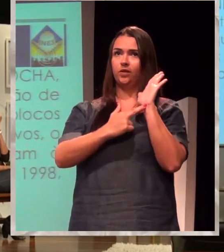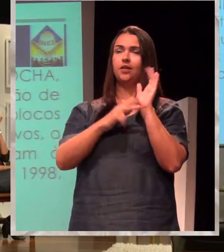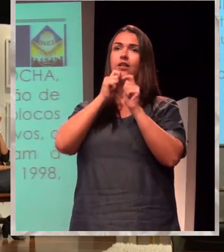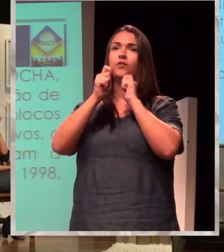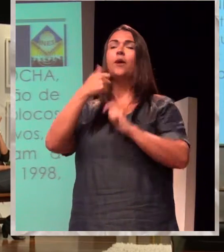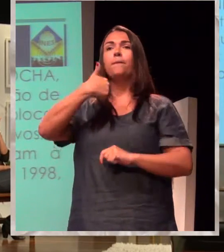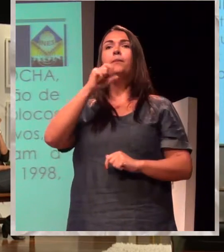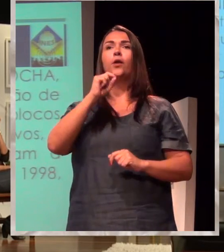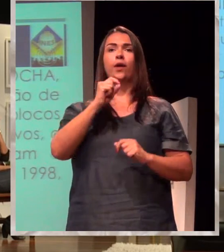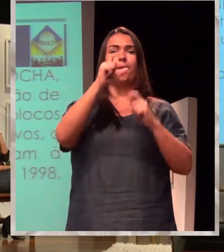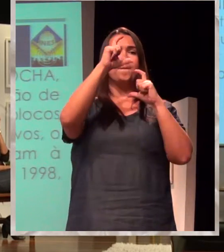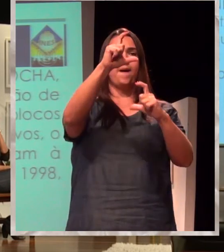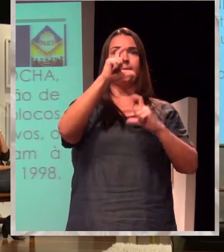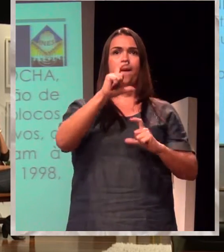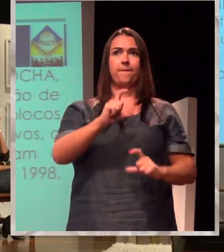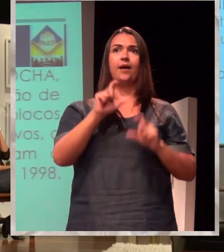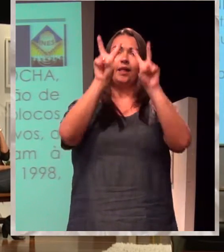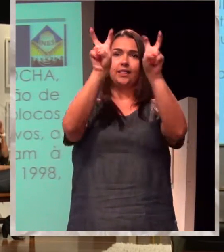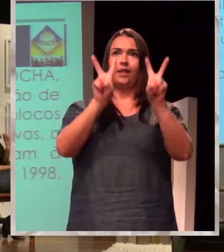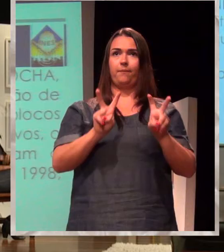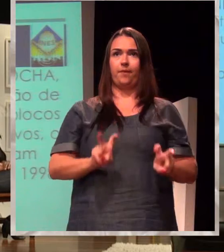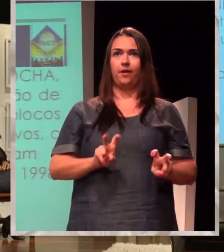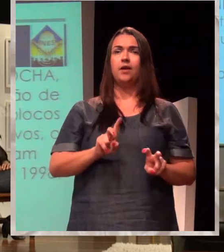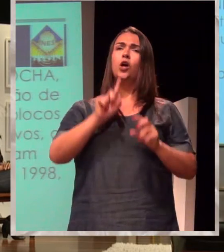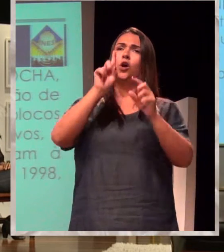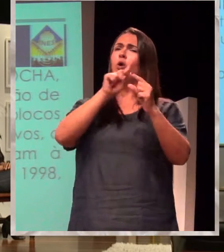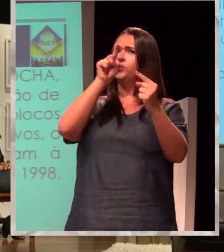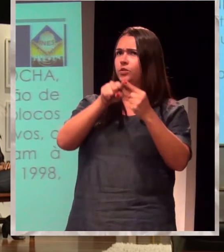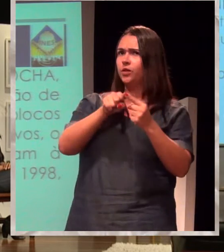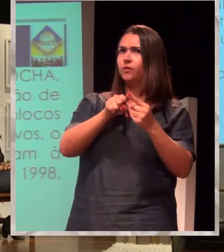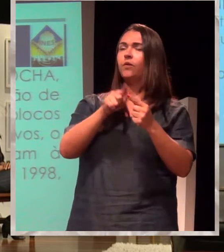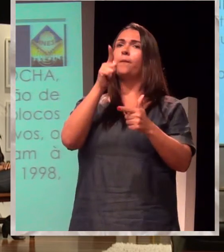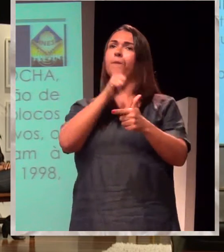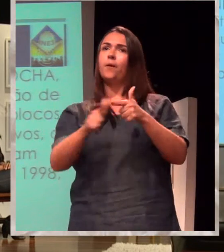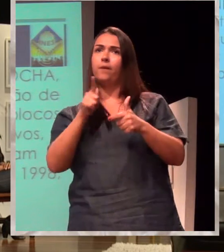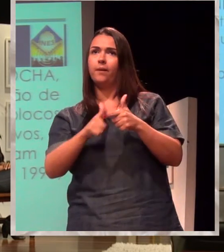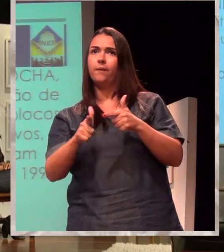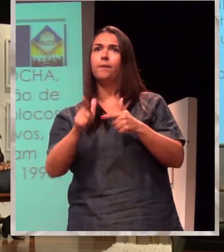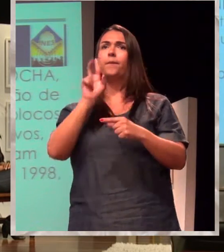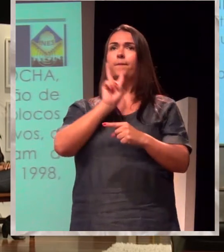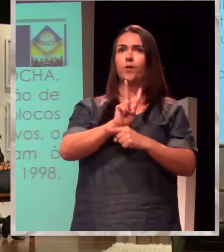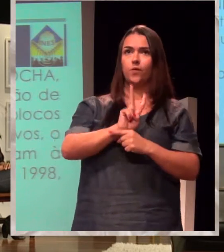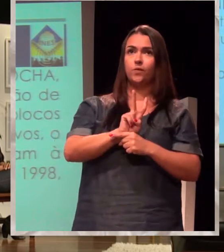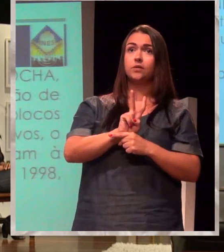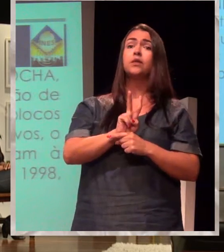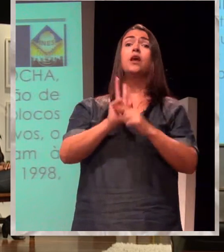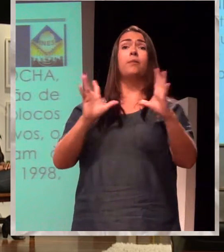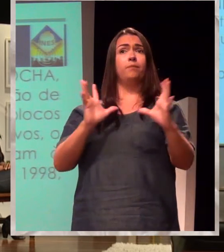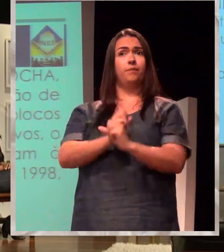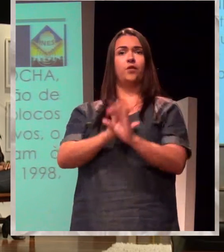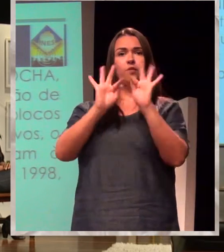blocos temáticos, que vão se formalizar por objetivos, o problema, as hipóteses e, por fim,